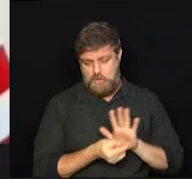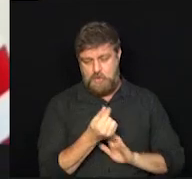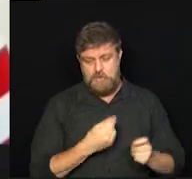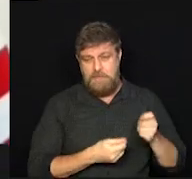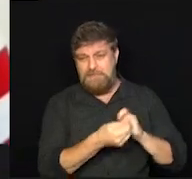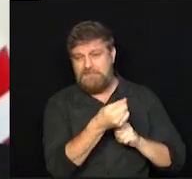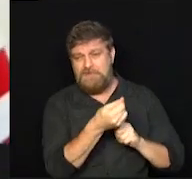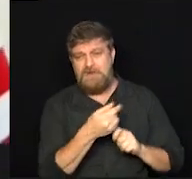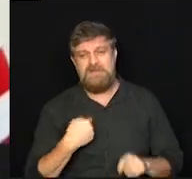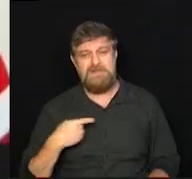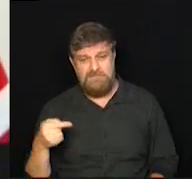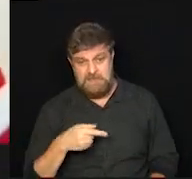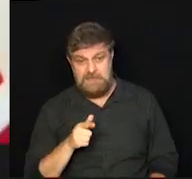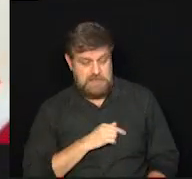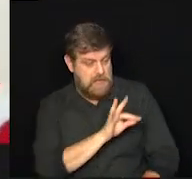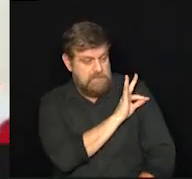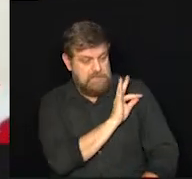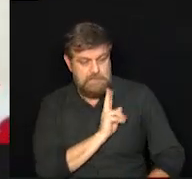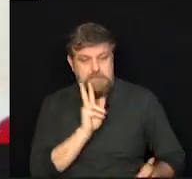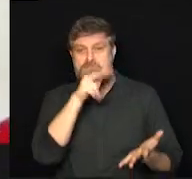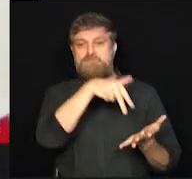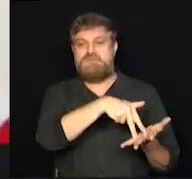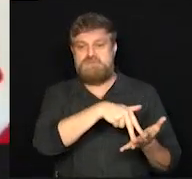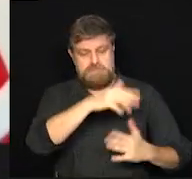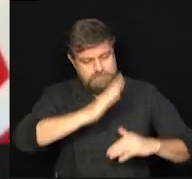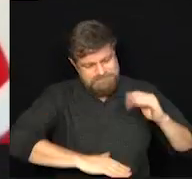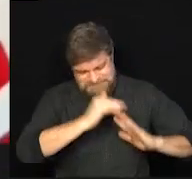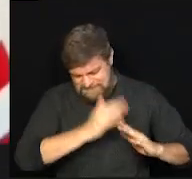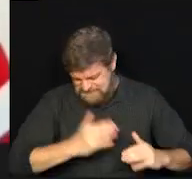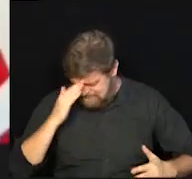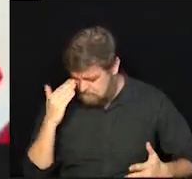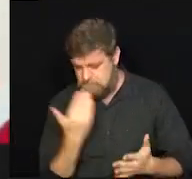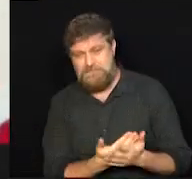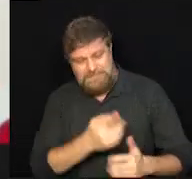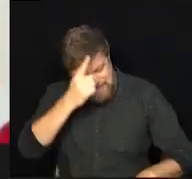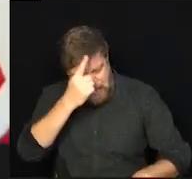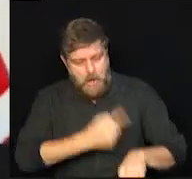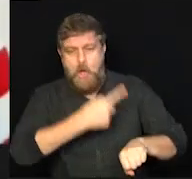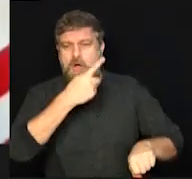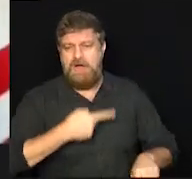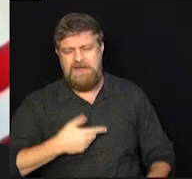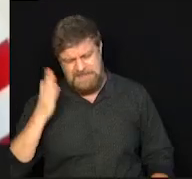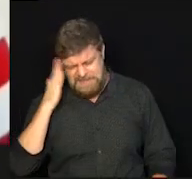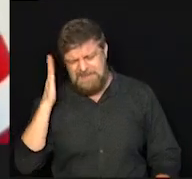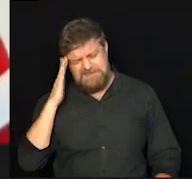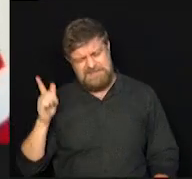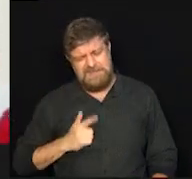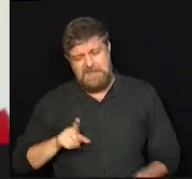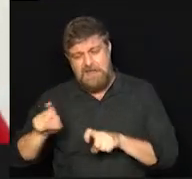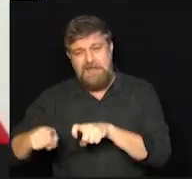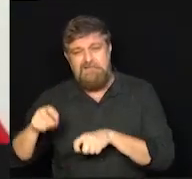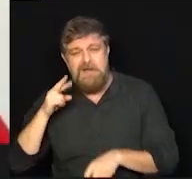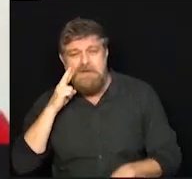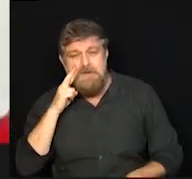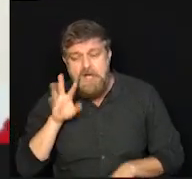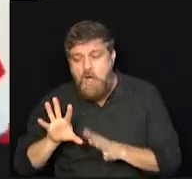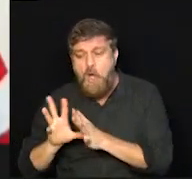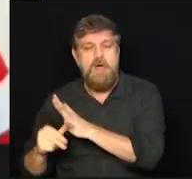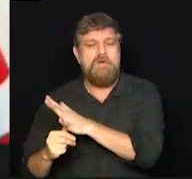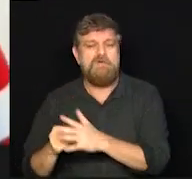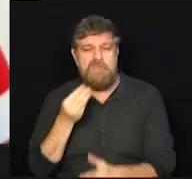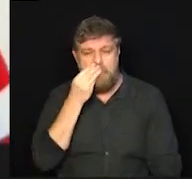se não haveria uma resposta imediata da prefeitura Com certeza haveria com certeza estaria na pauta